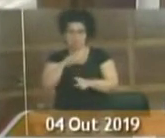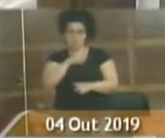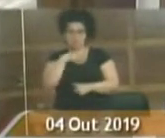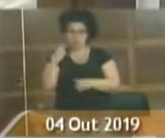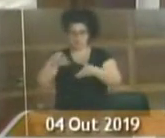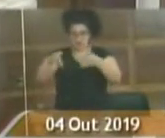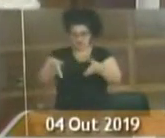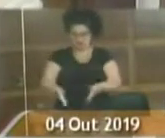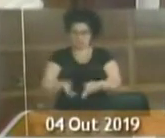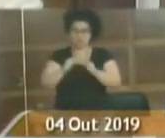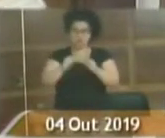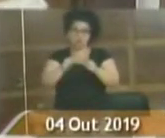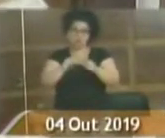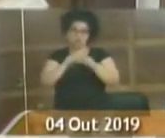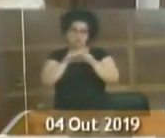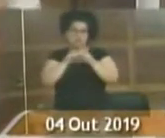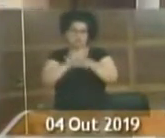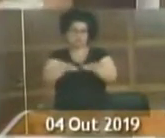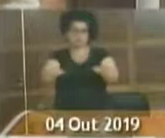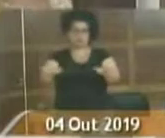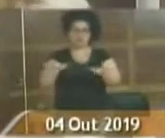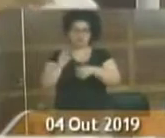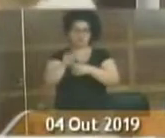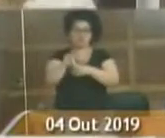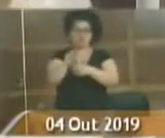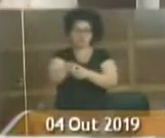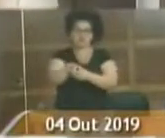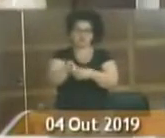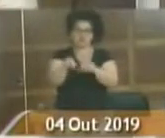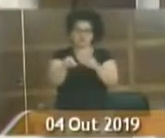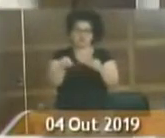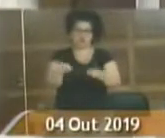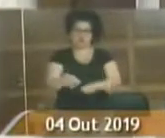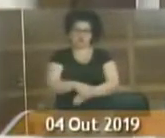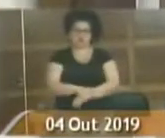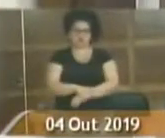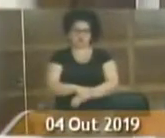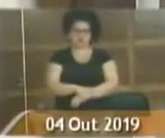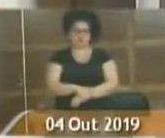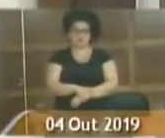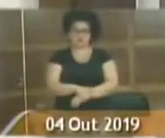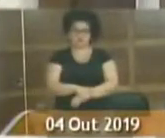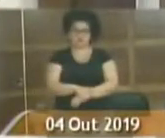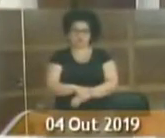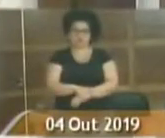que ser cremado. A gente vai cremar e vai jogar as cinzinhas dele no mar, em algum lugar. Fala.